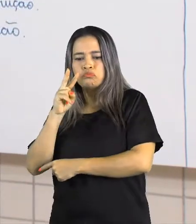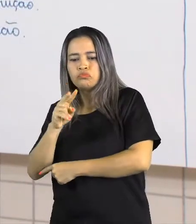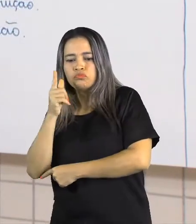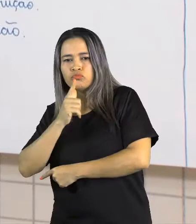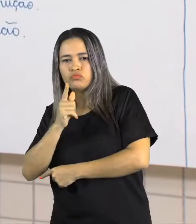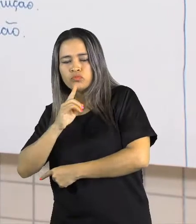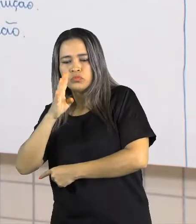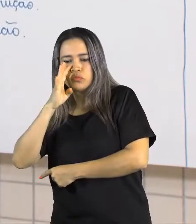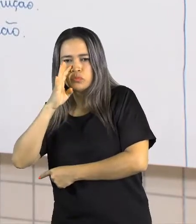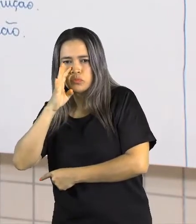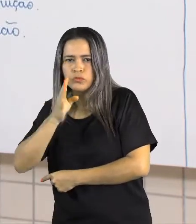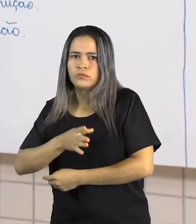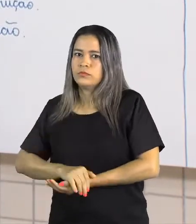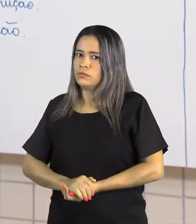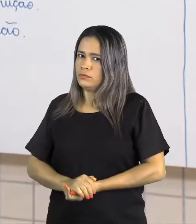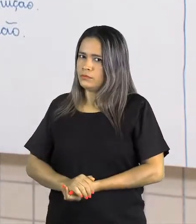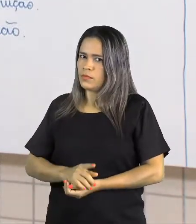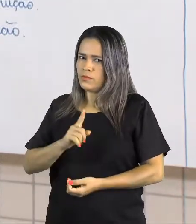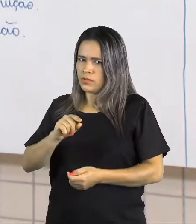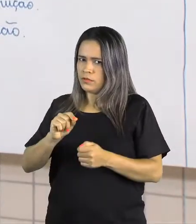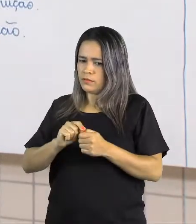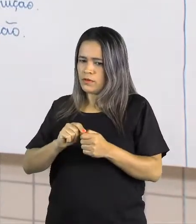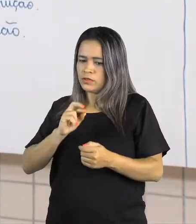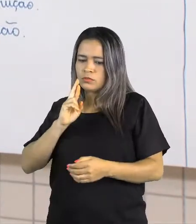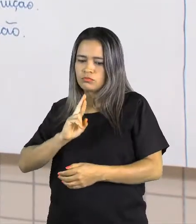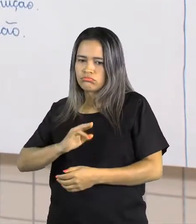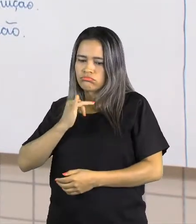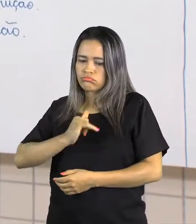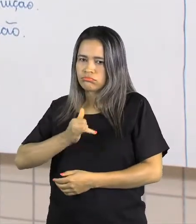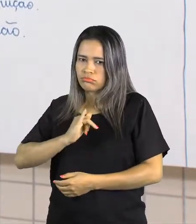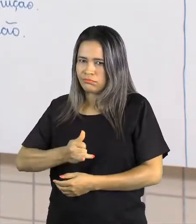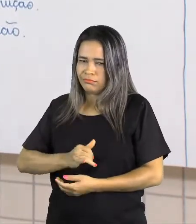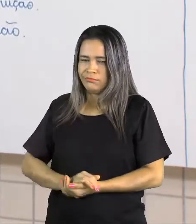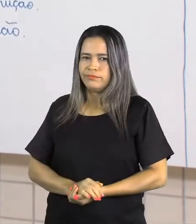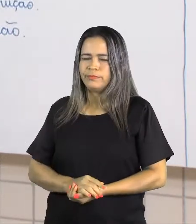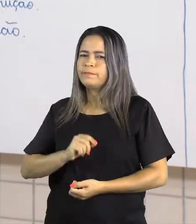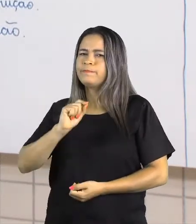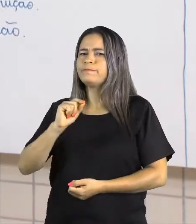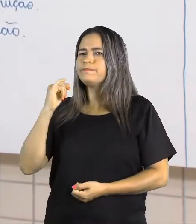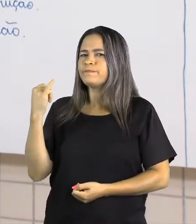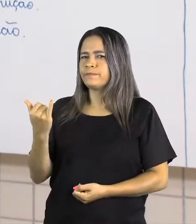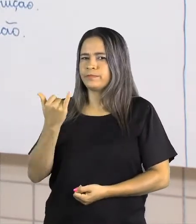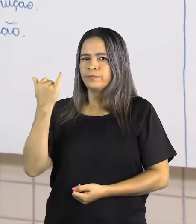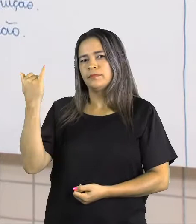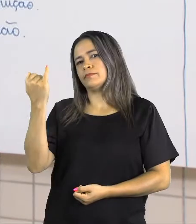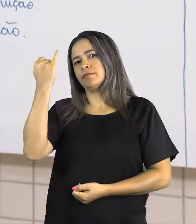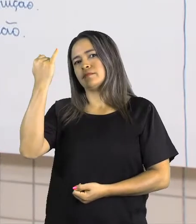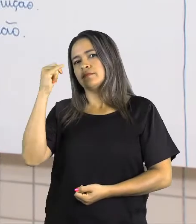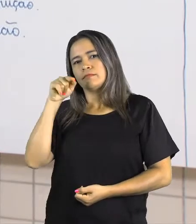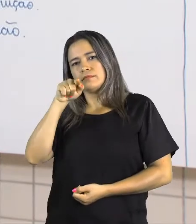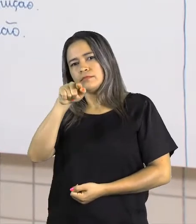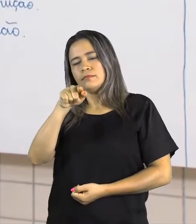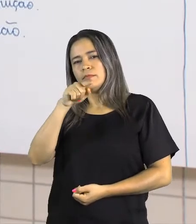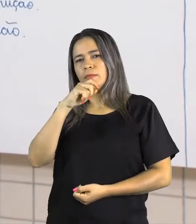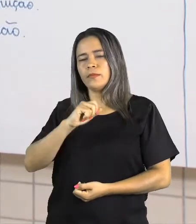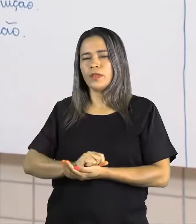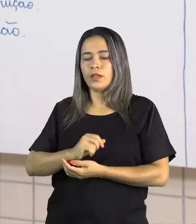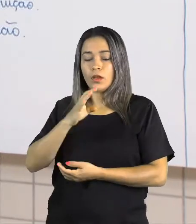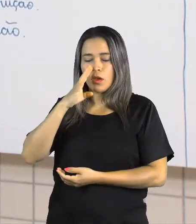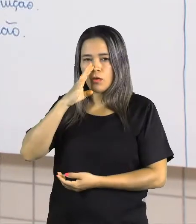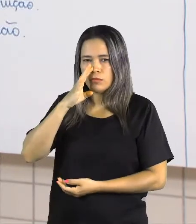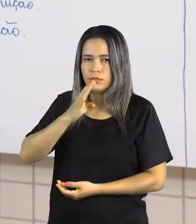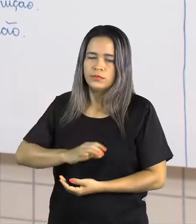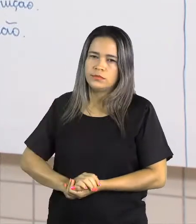para fazer o seu relato, que a professora pediu. Então, assim, o que é importante você observar no